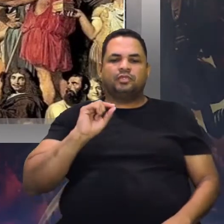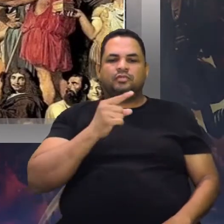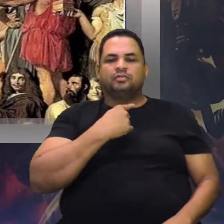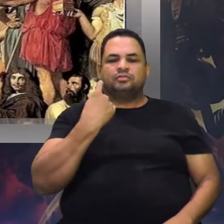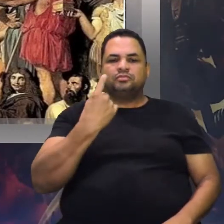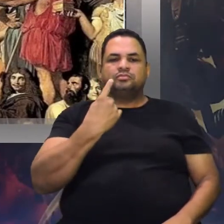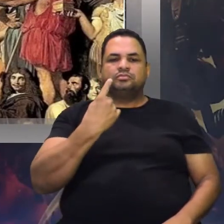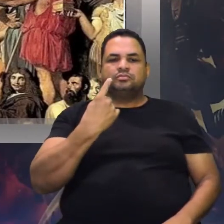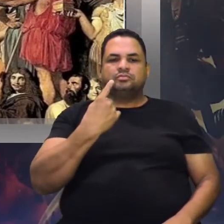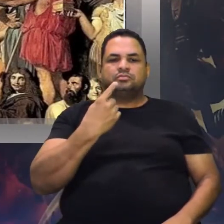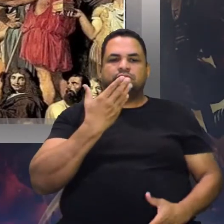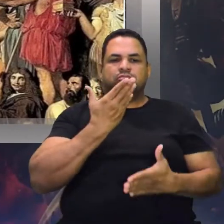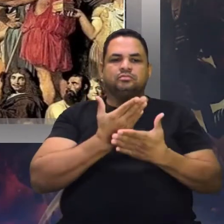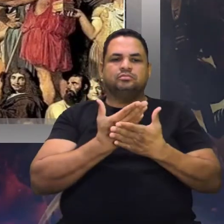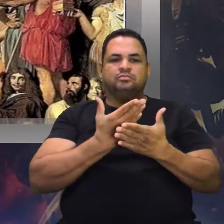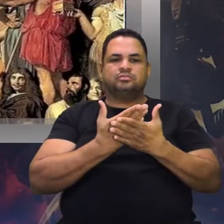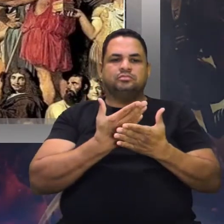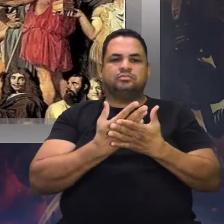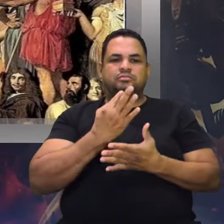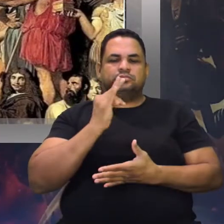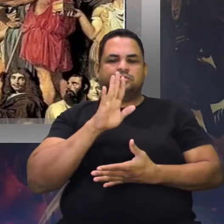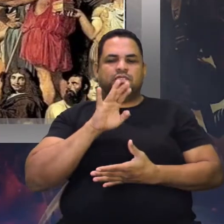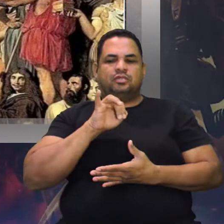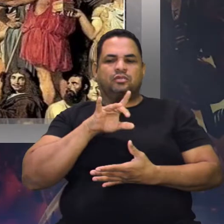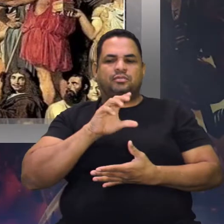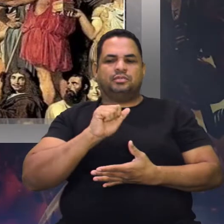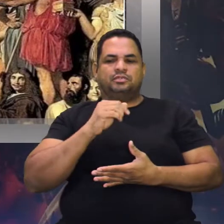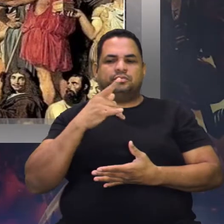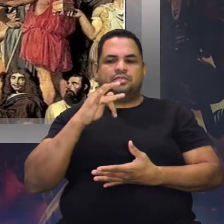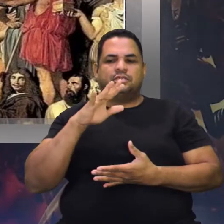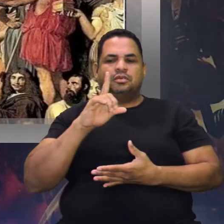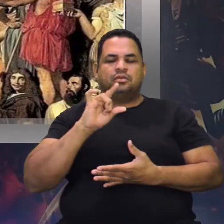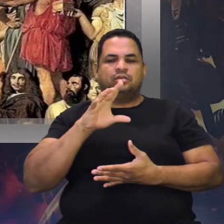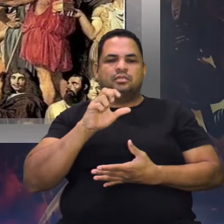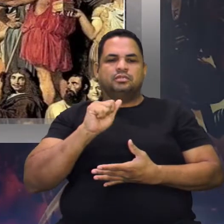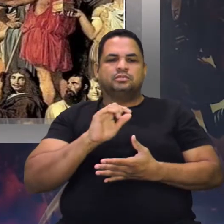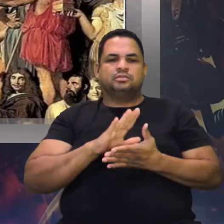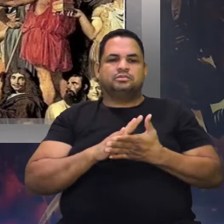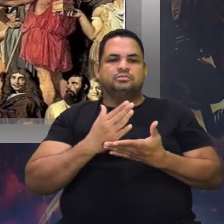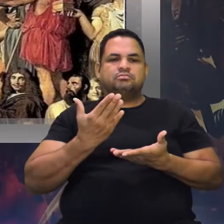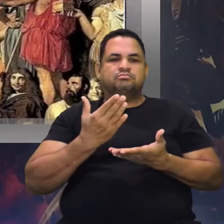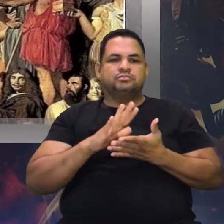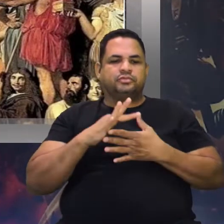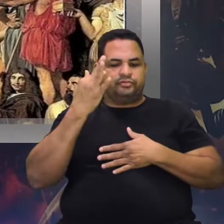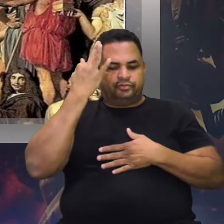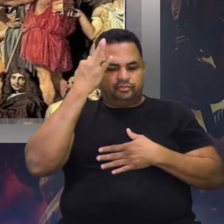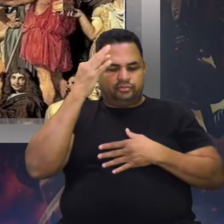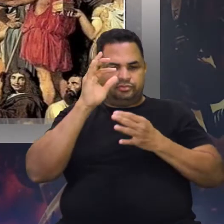Você estuda Teorema de Pitágoras? Pitágoras foi um filósofo grego.